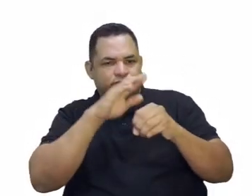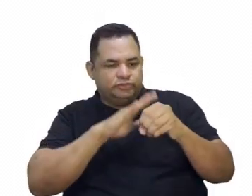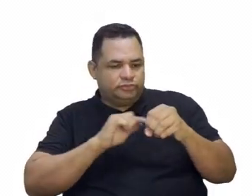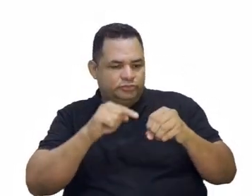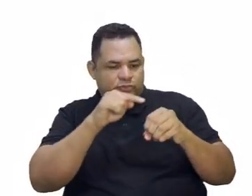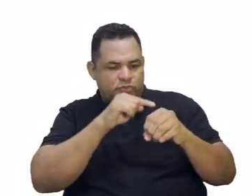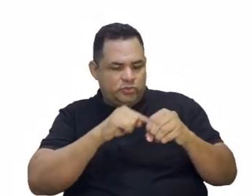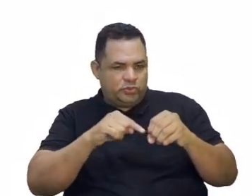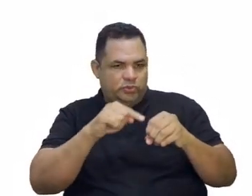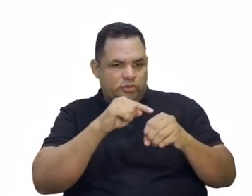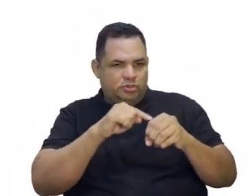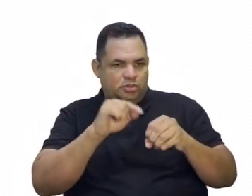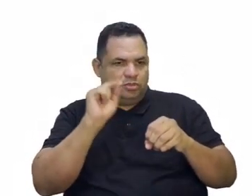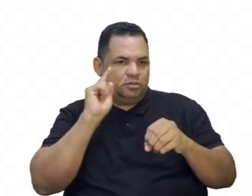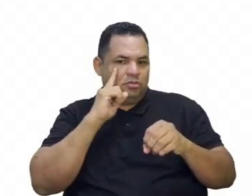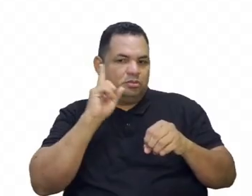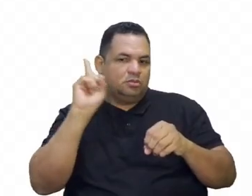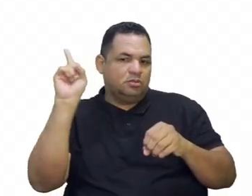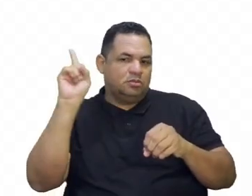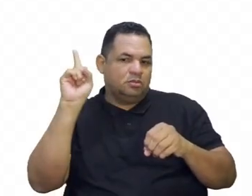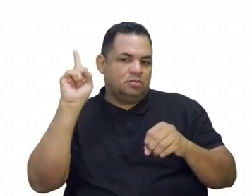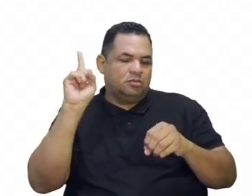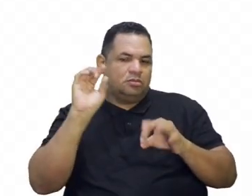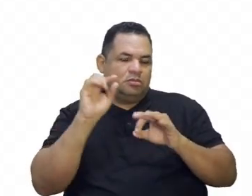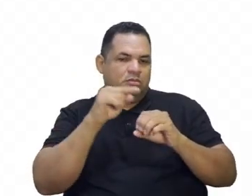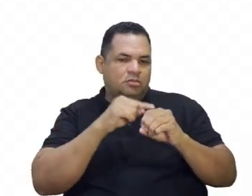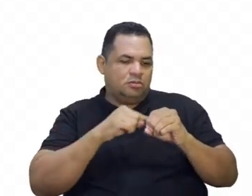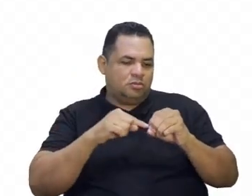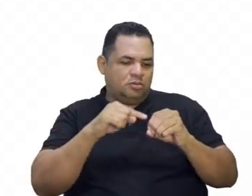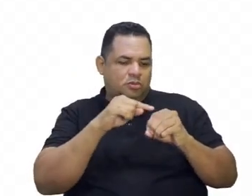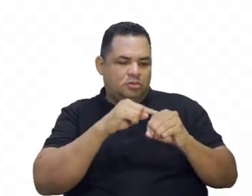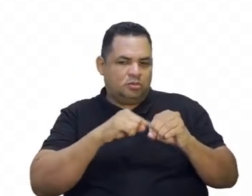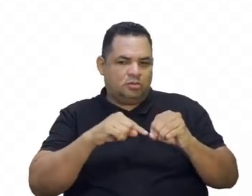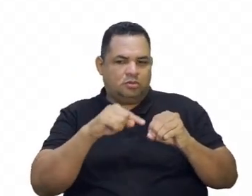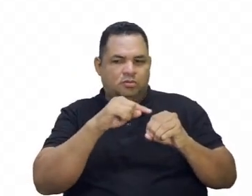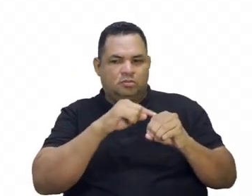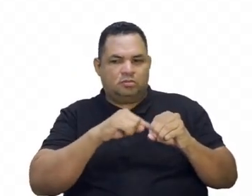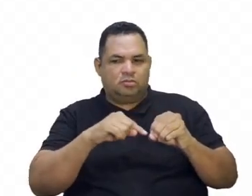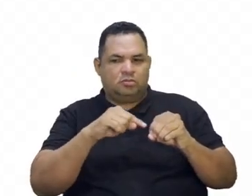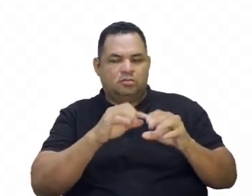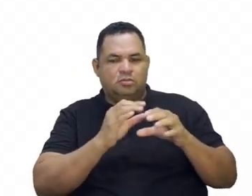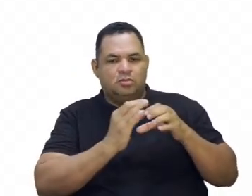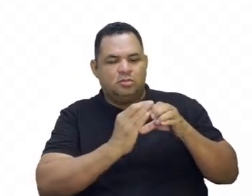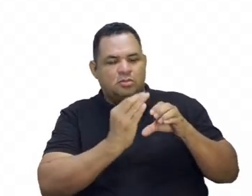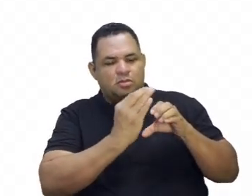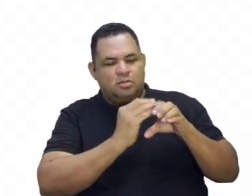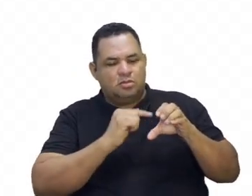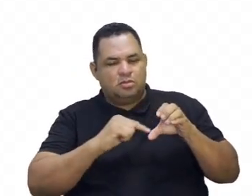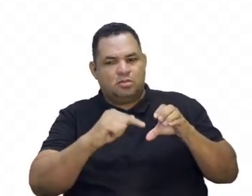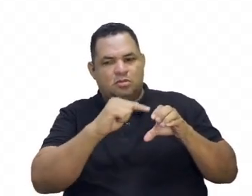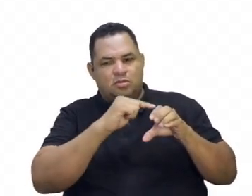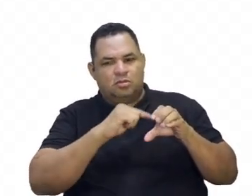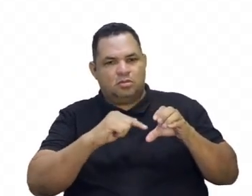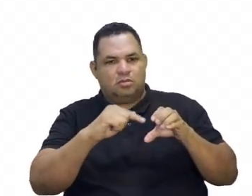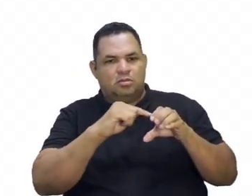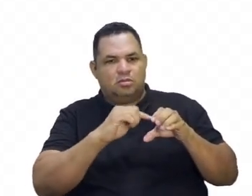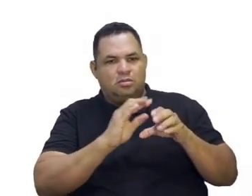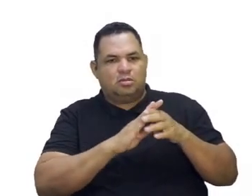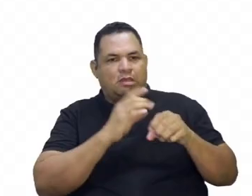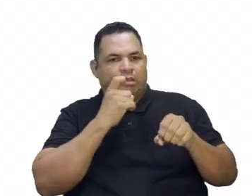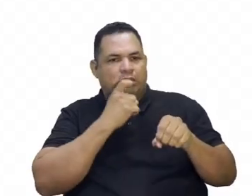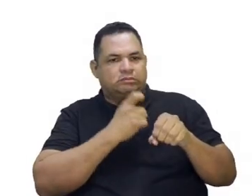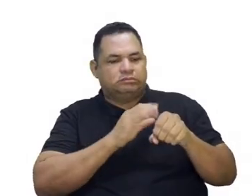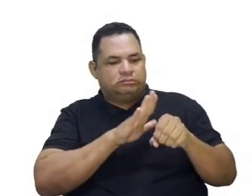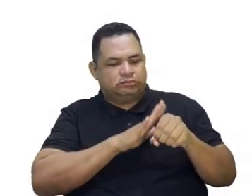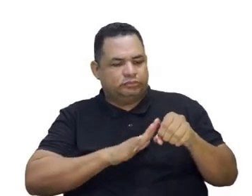né? Por isso que a gente tem essa esfera aqui representando o átomo. Essas esferas, elas eram